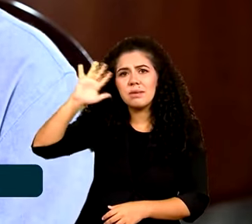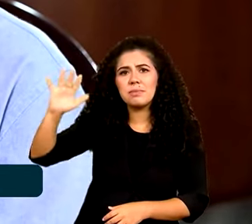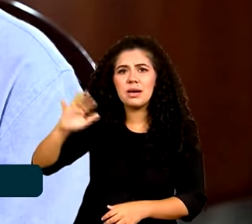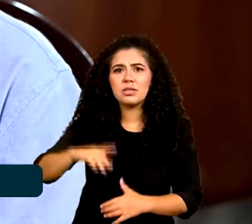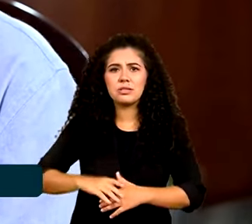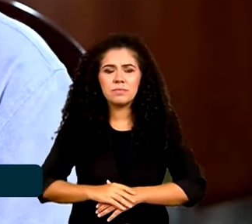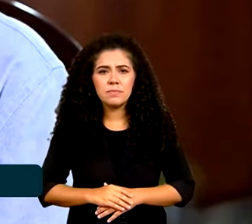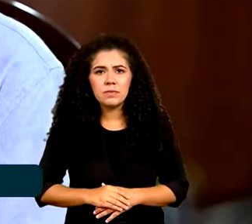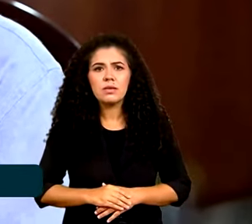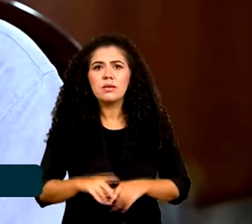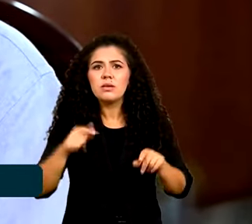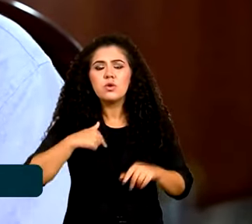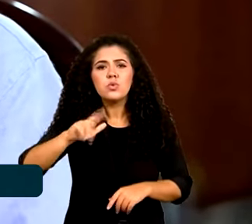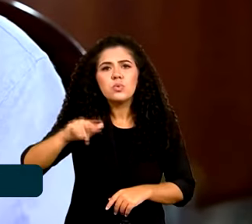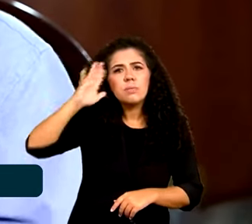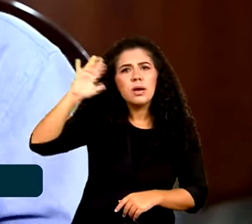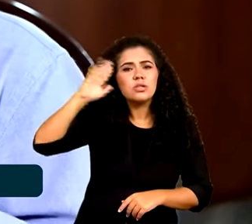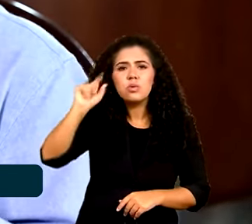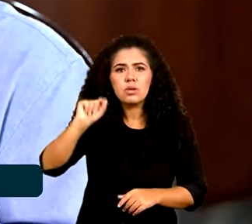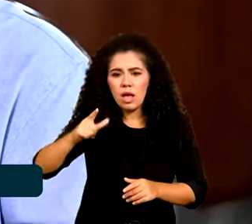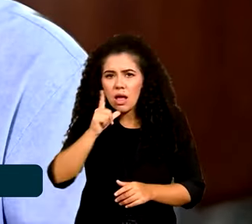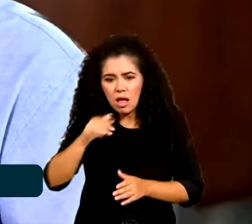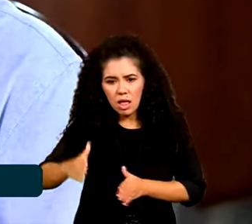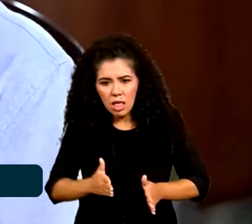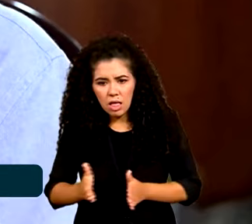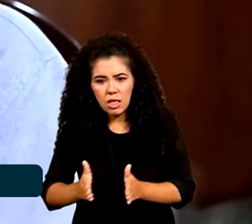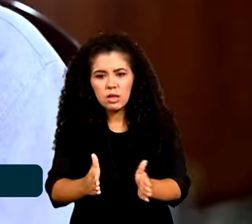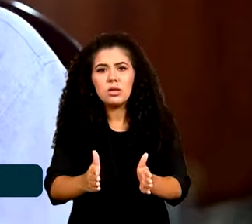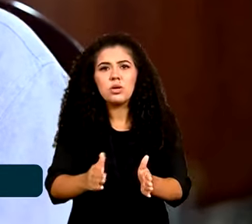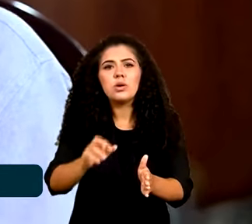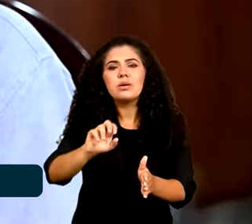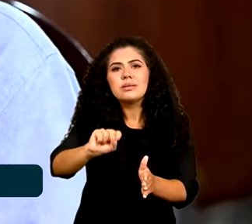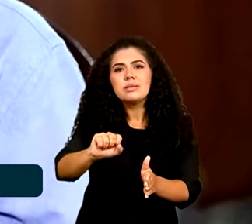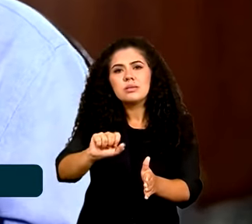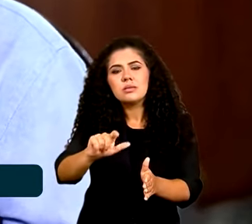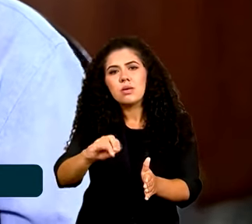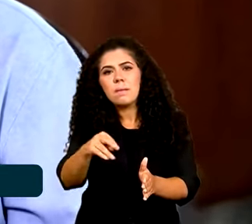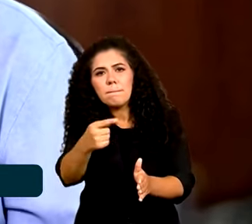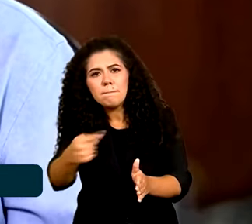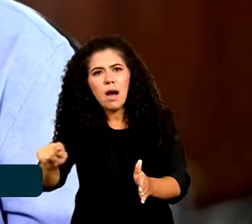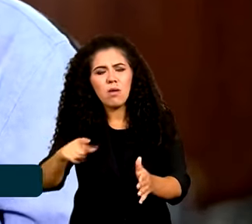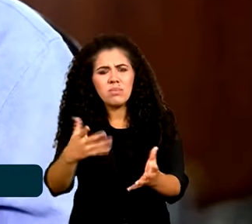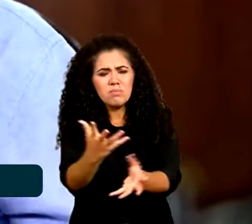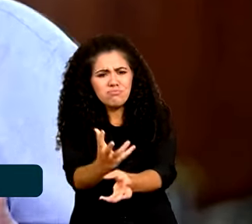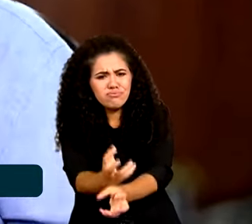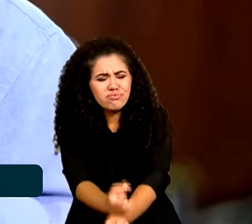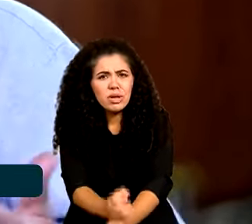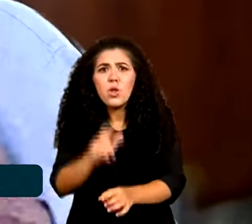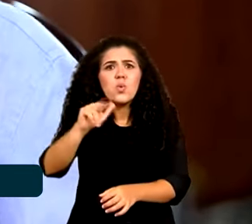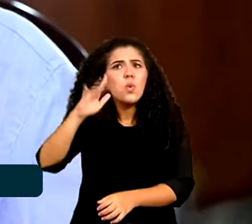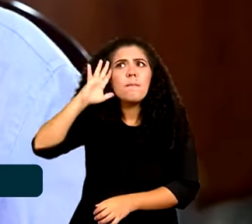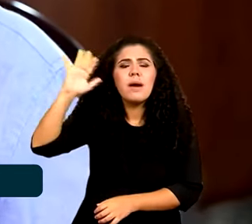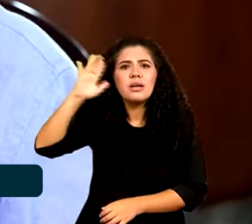imaginei ver o Rio Solimões do jeito que tá eu jis imaginei ver o rio Tapajó do jeito que tá mas eu também jamais imaginei ver o Rio Grande do